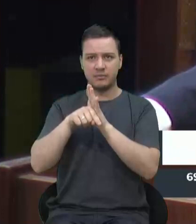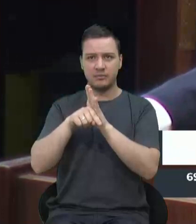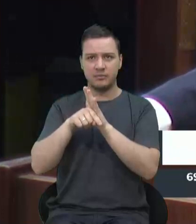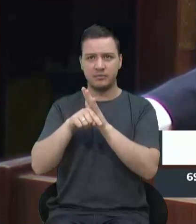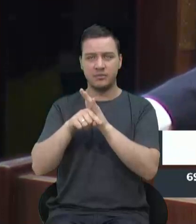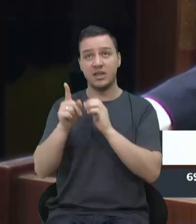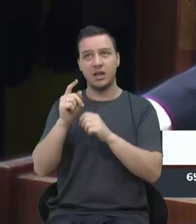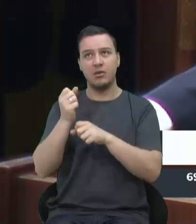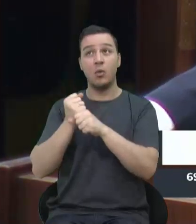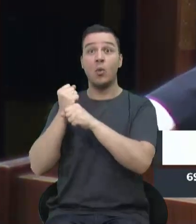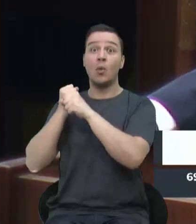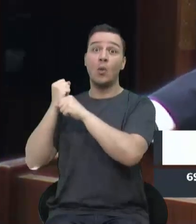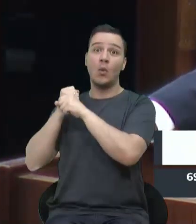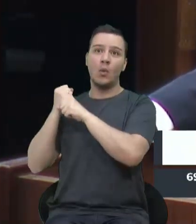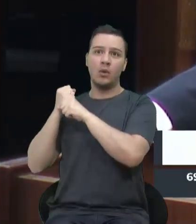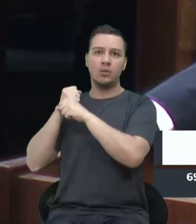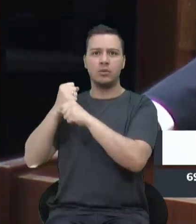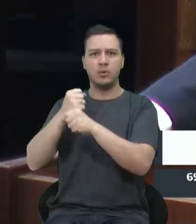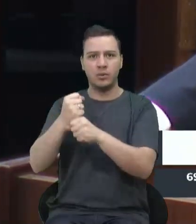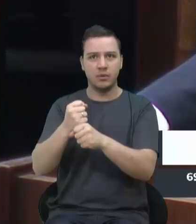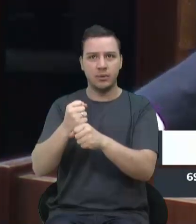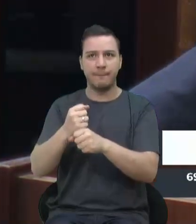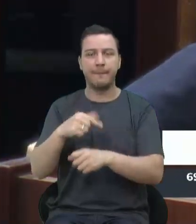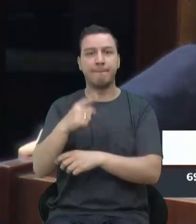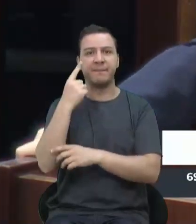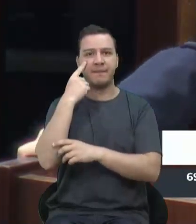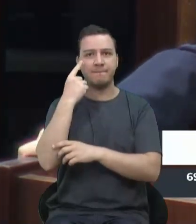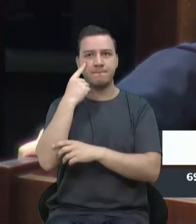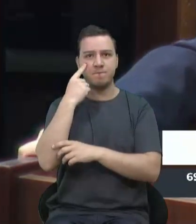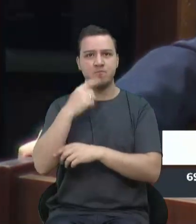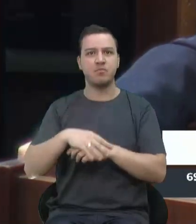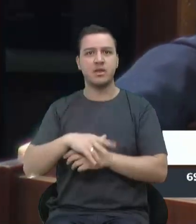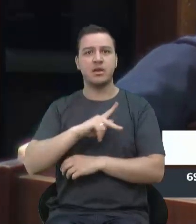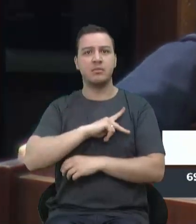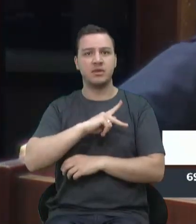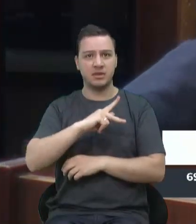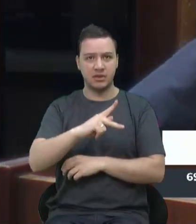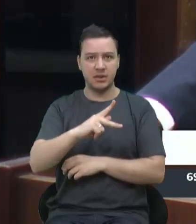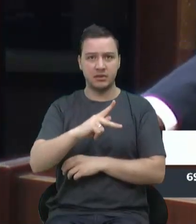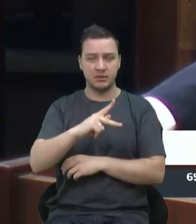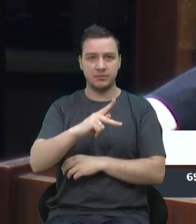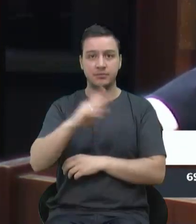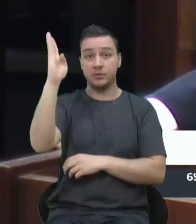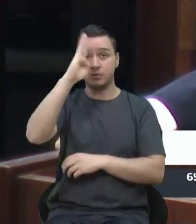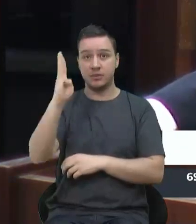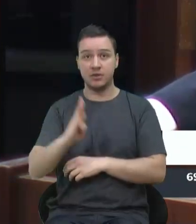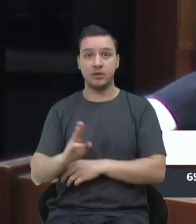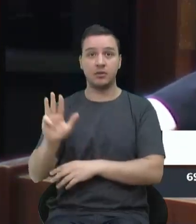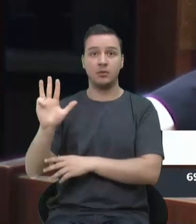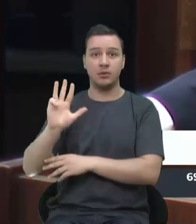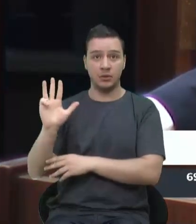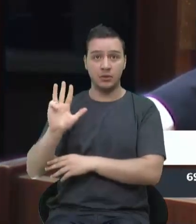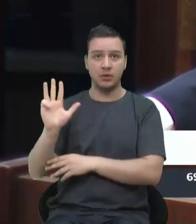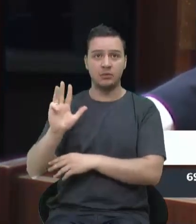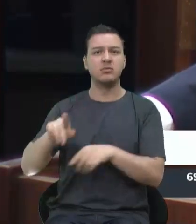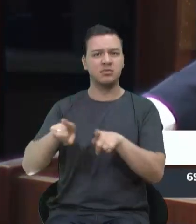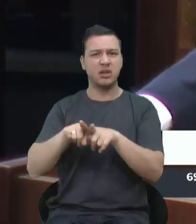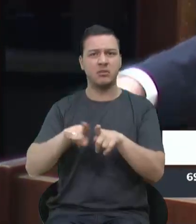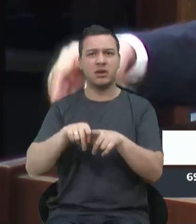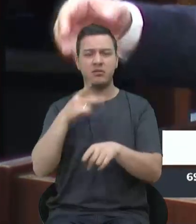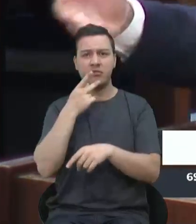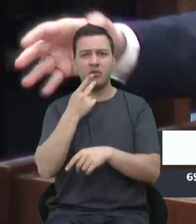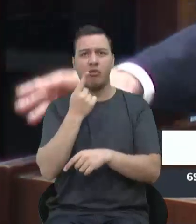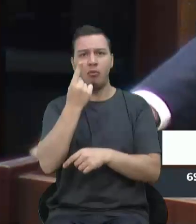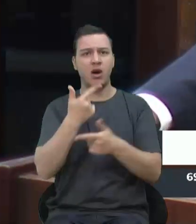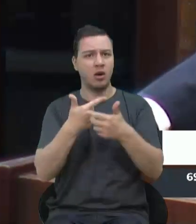e não muitos, nada mais, nada menos do que o eminente presidente da República, o senhor Luiz Inácio Lula da Silva, também cometeu um ato falho, fez